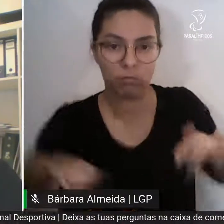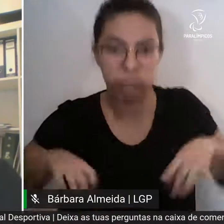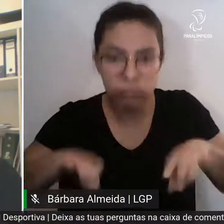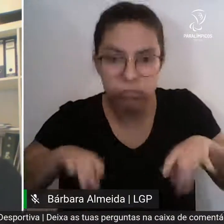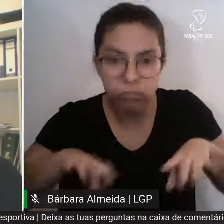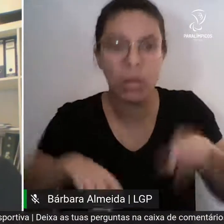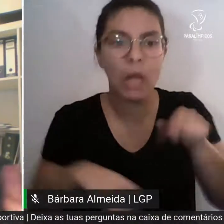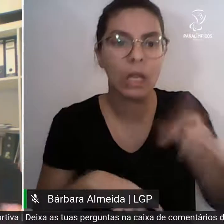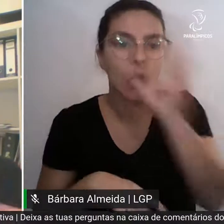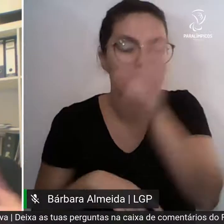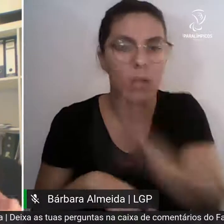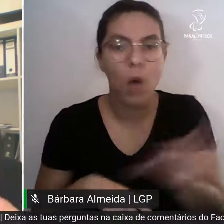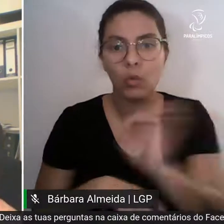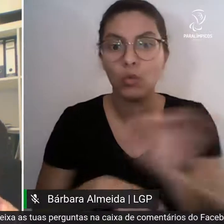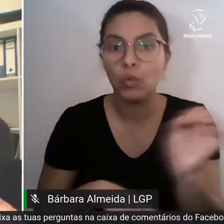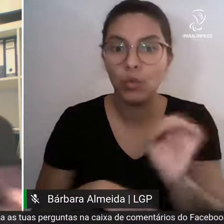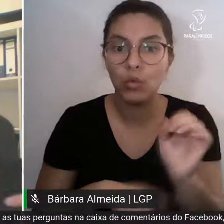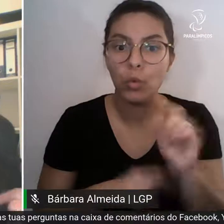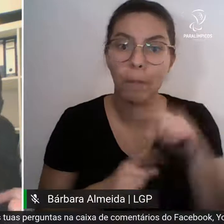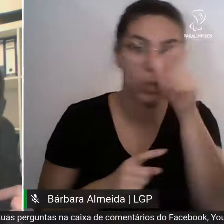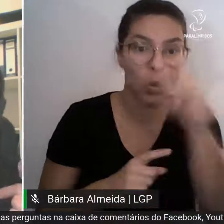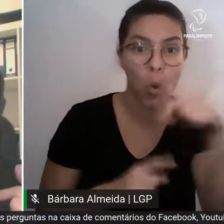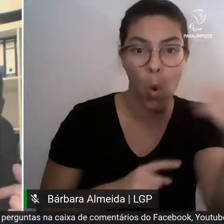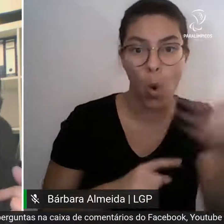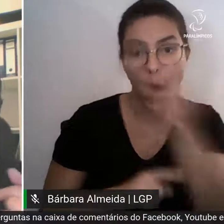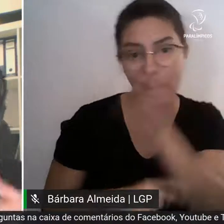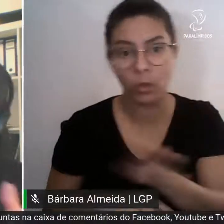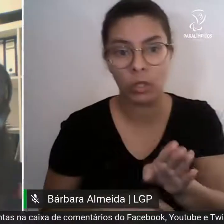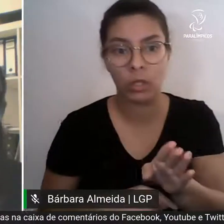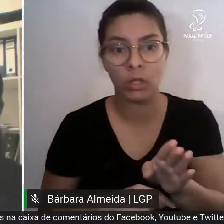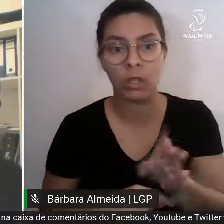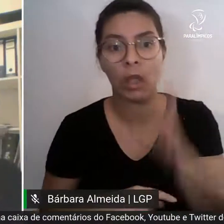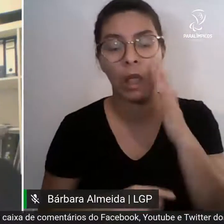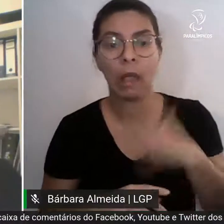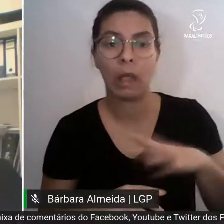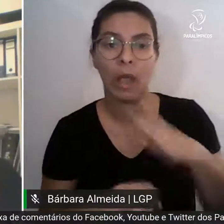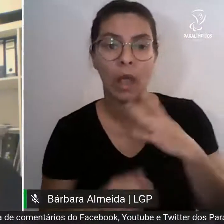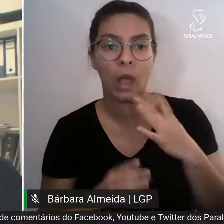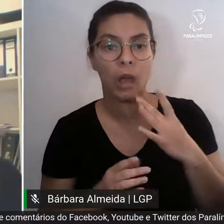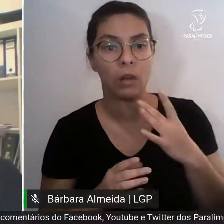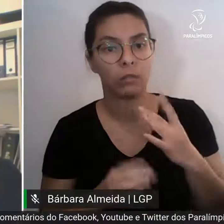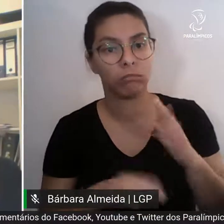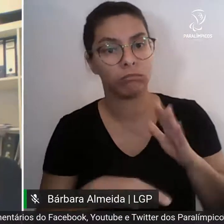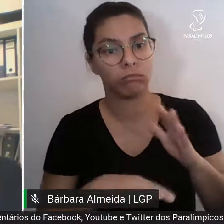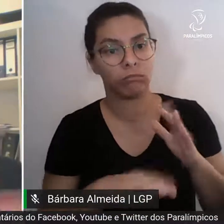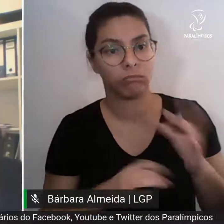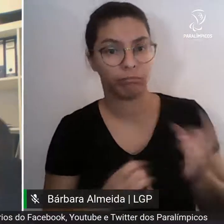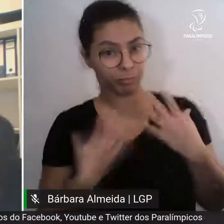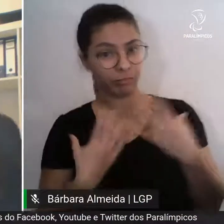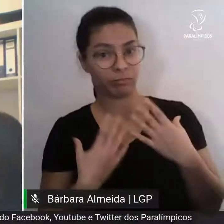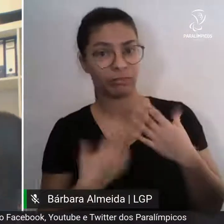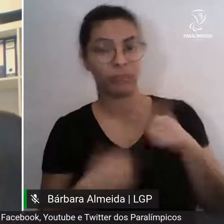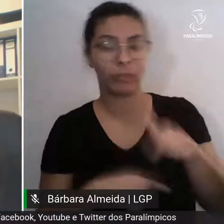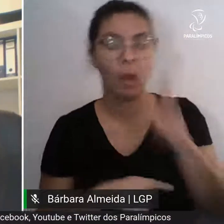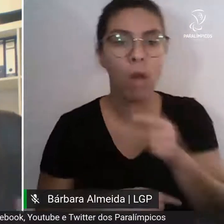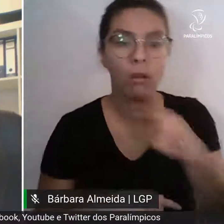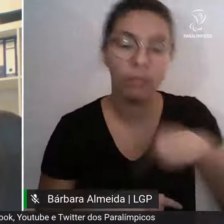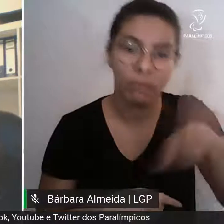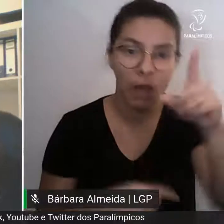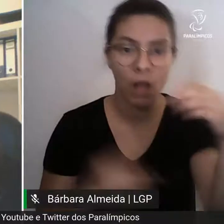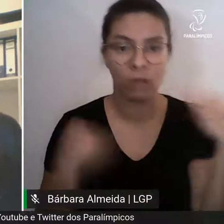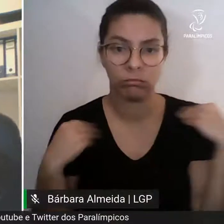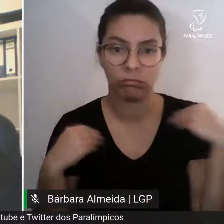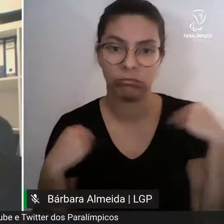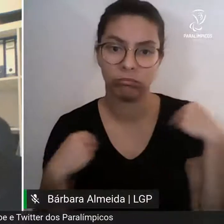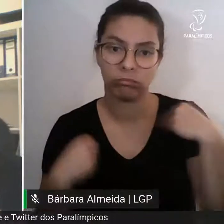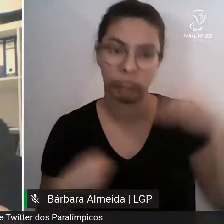não. E então isto é uma questão de, se eles me querem tirar lugar na equipa, então eles que vão treinar. E os próprios jogadores das classes mais